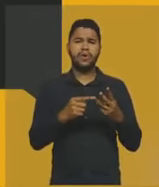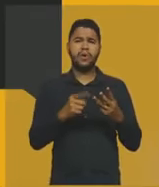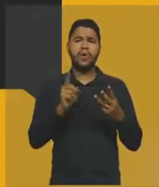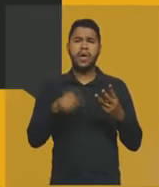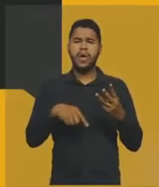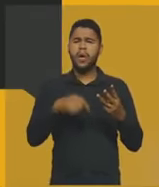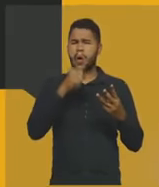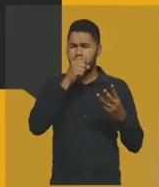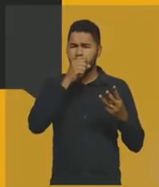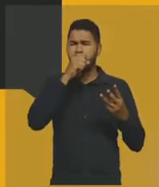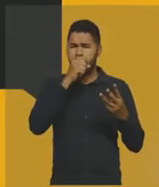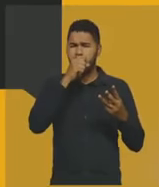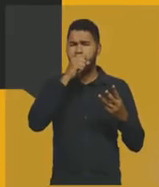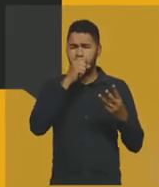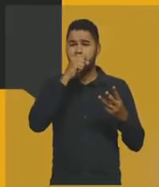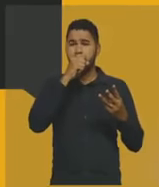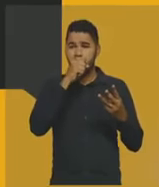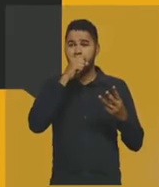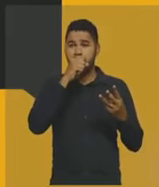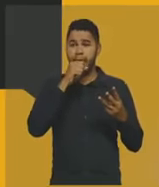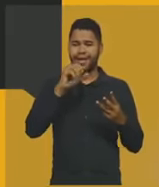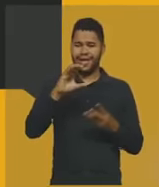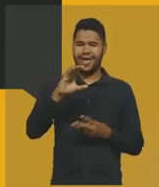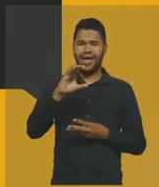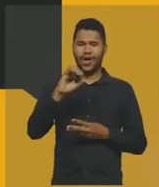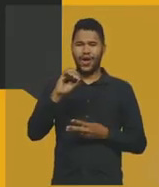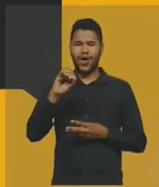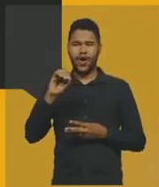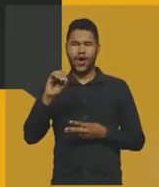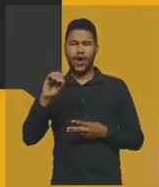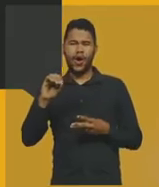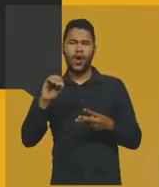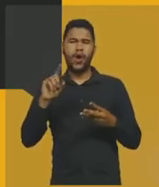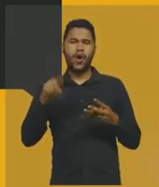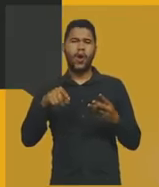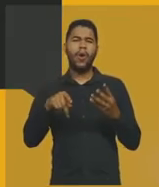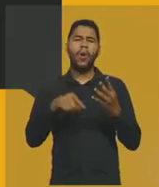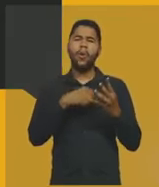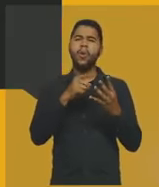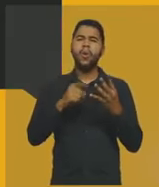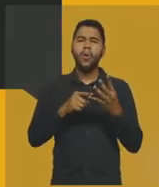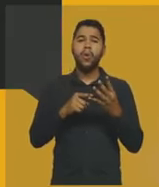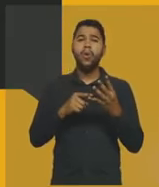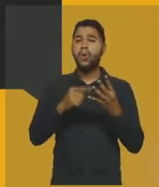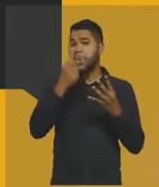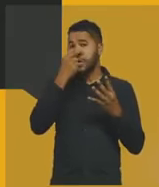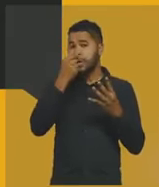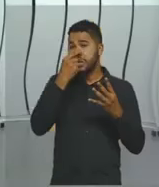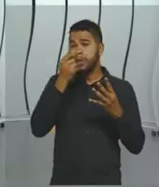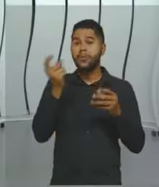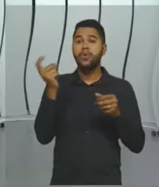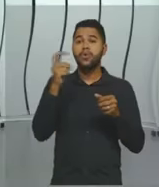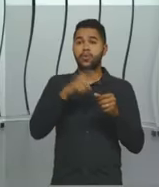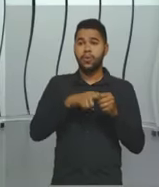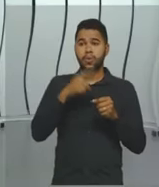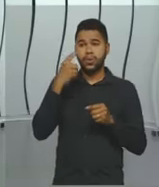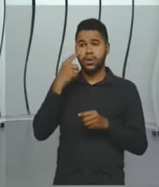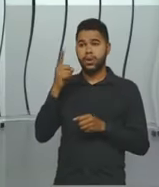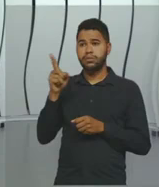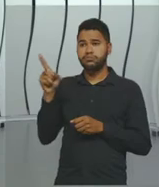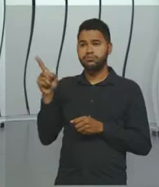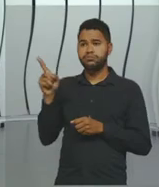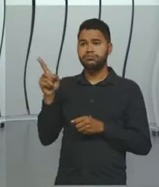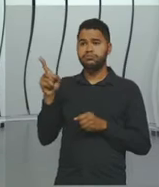de tosse, tosse em inglês se diz cough, ou uma gripe. Vamos lá, voltando na imagem, só para a